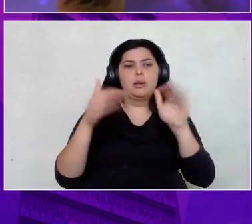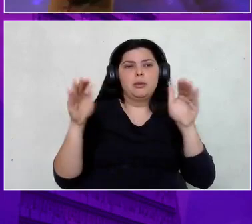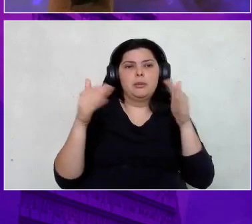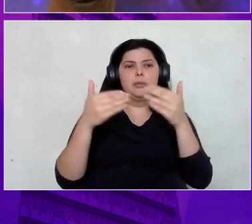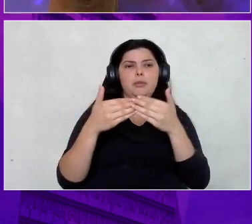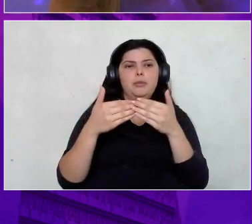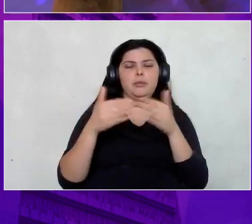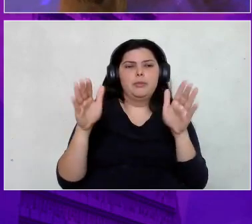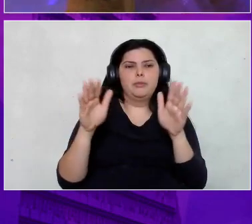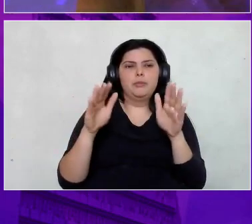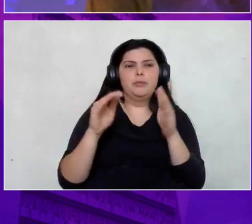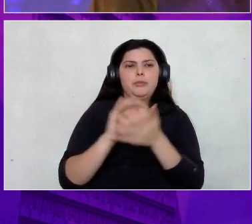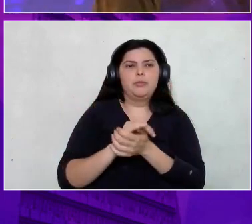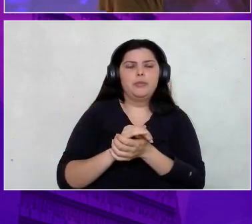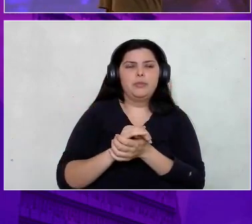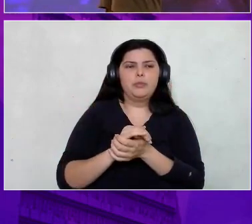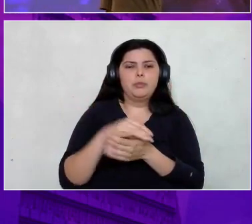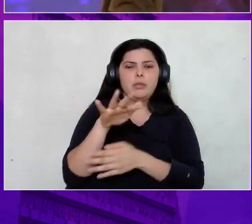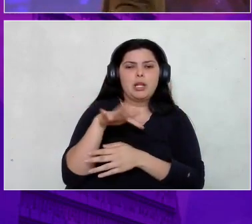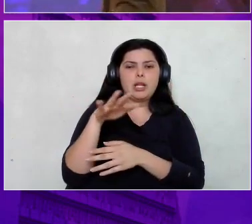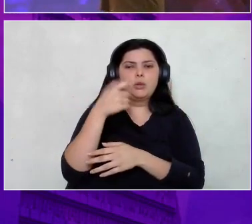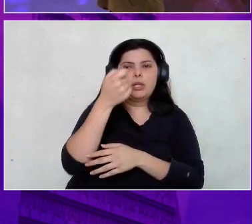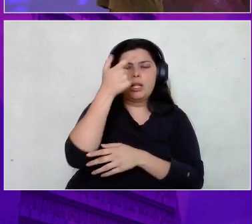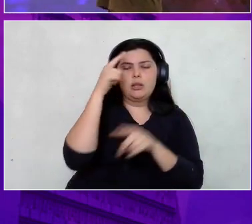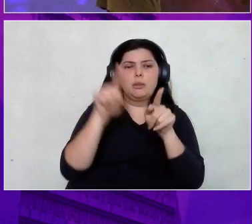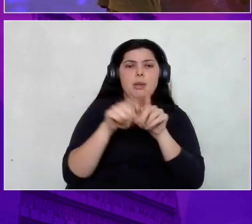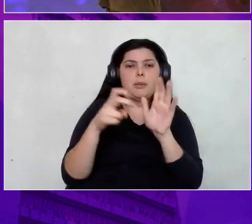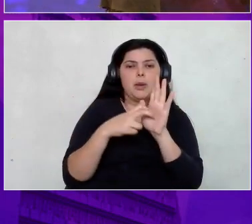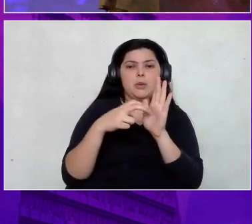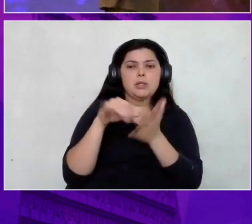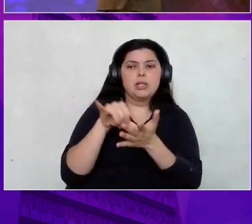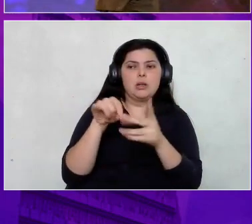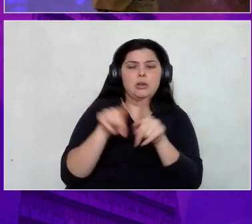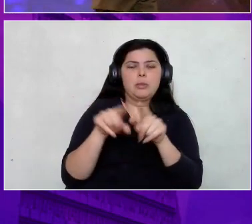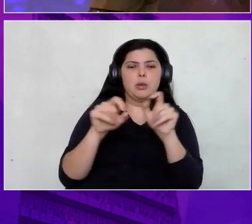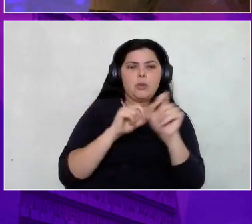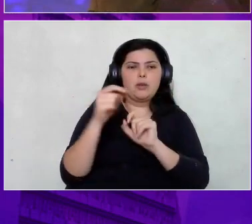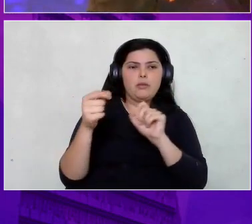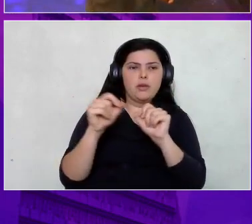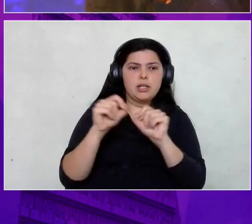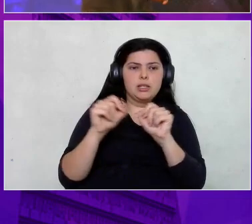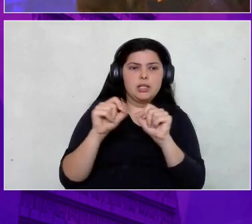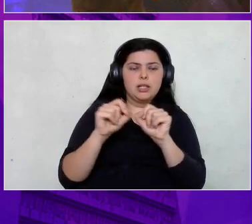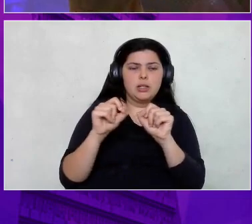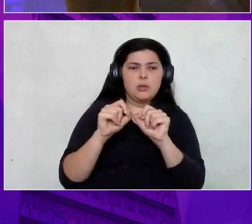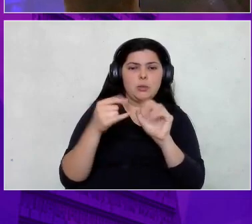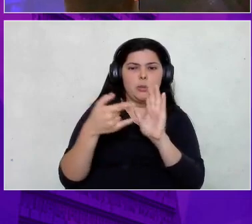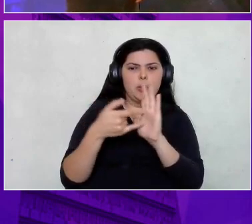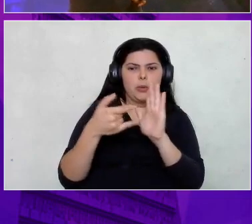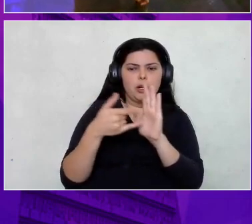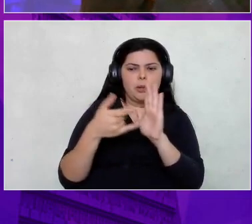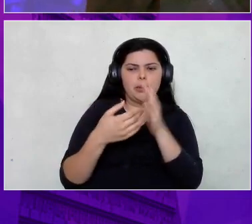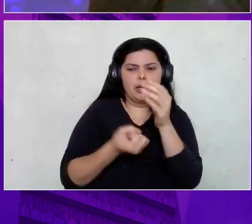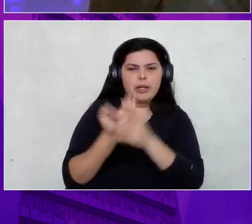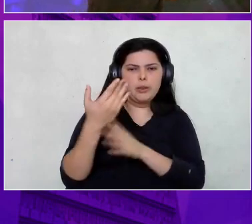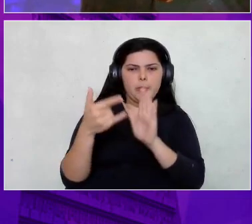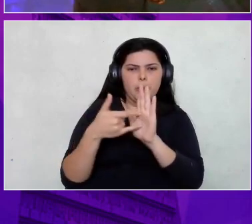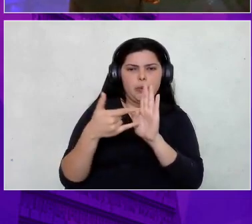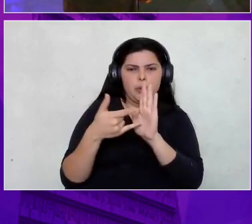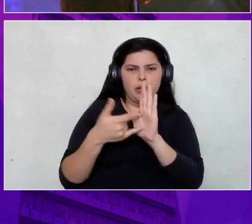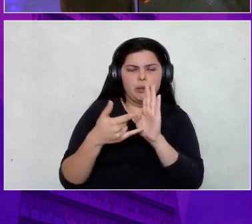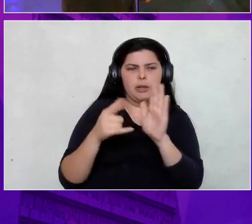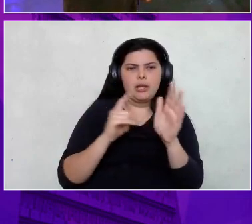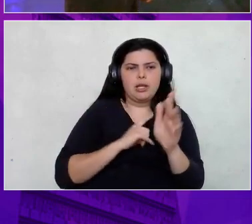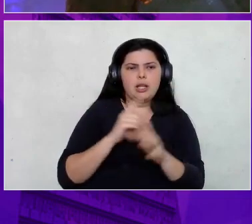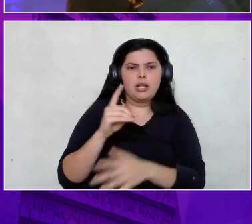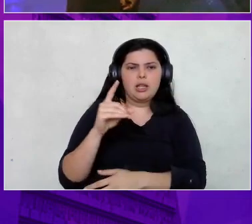disrompendo o mercado de talento. Os bancos centrais estão lançando, basicamente, programas, certo? Agora vamos ter o Drex, que é